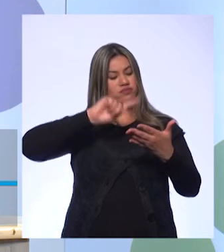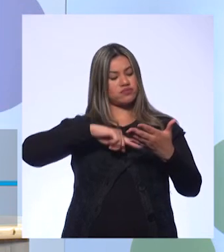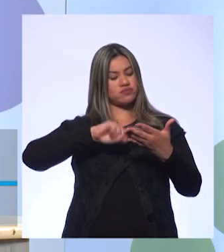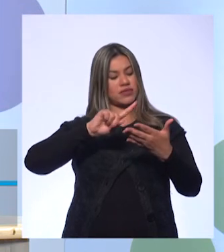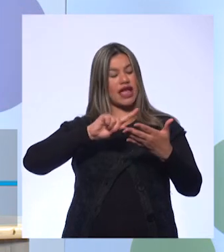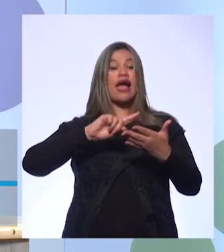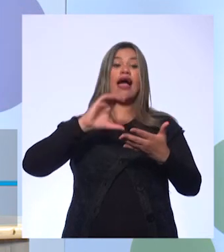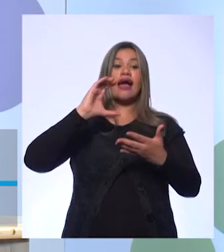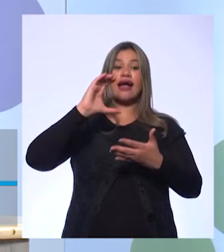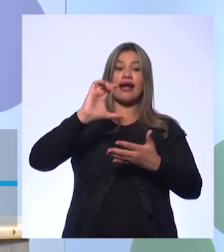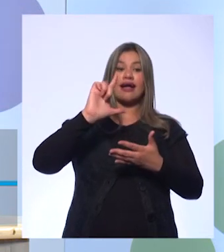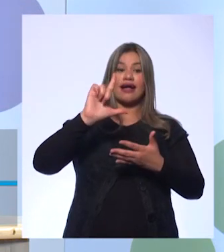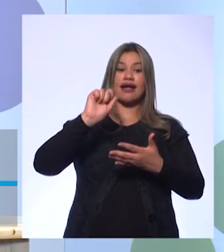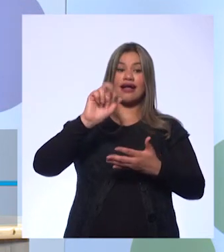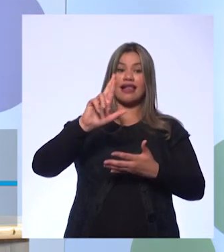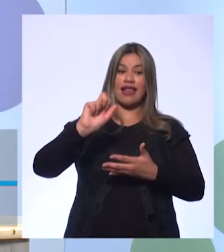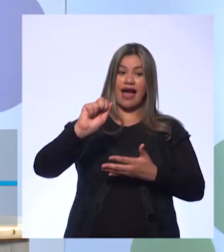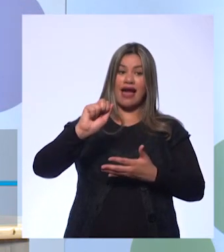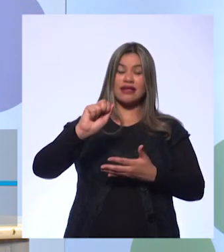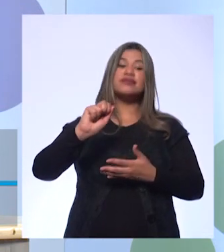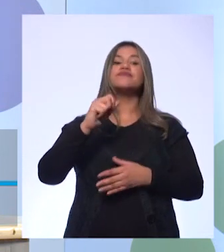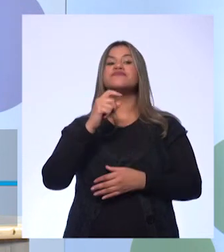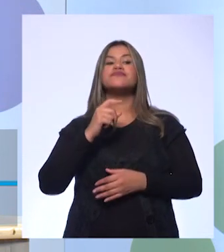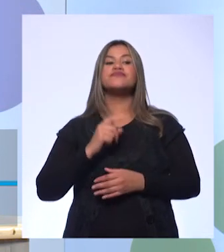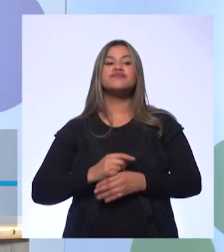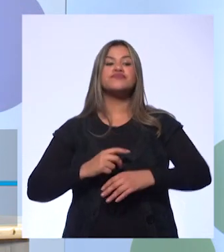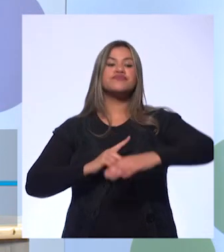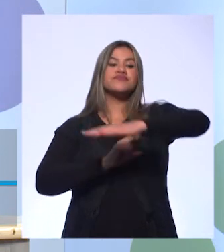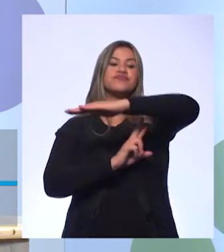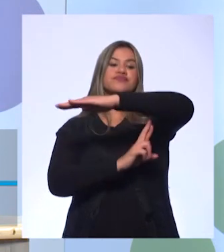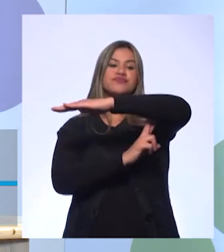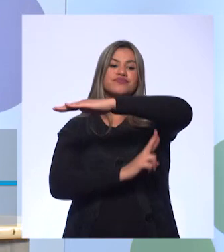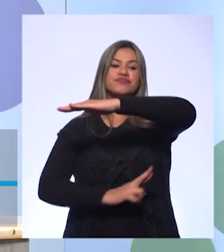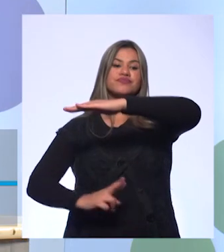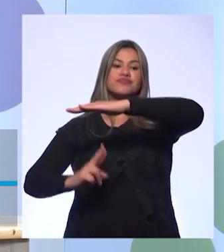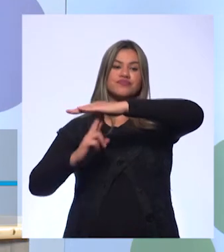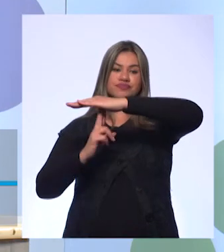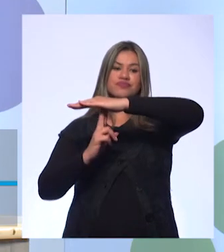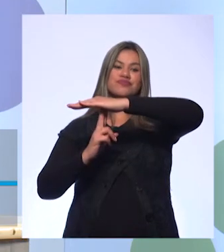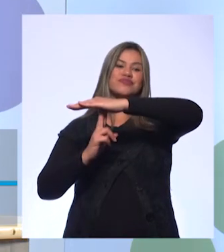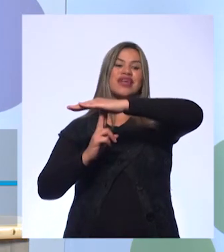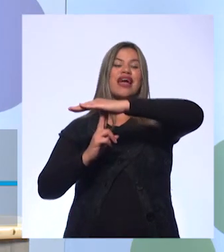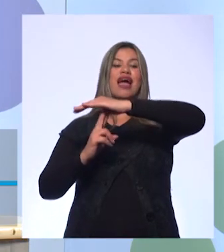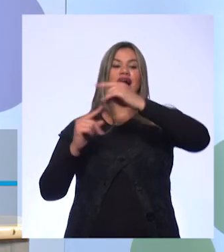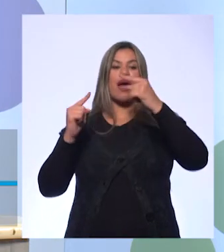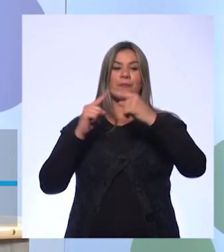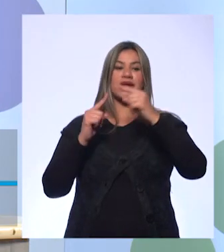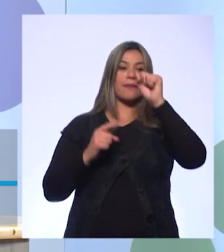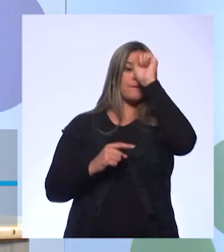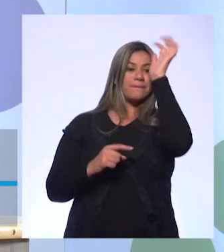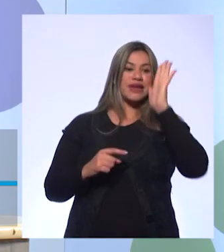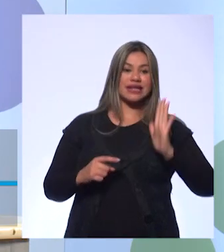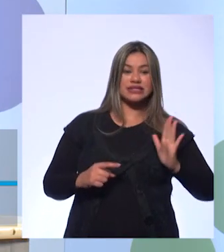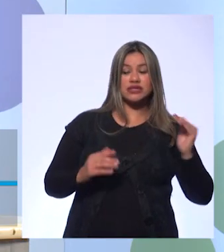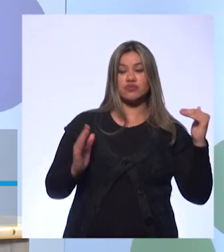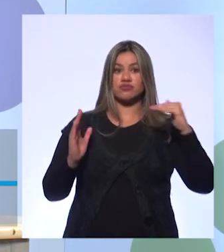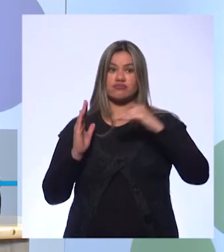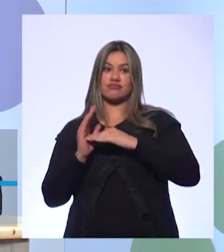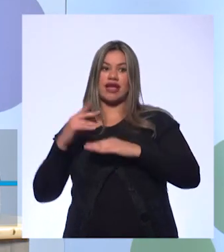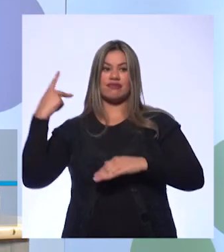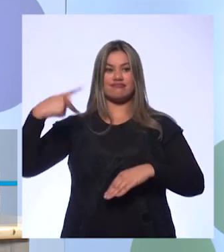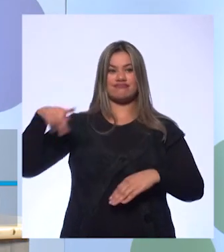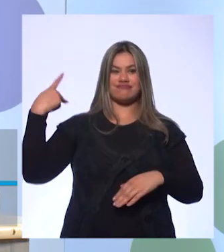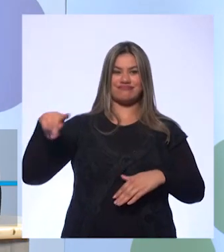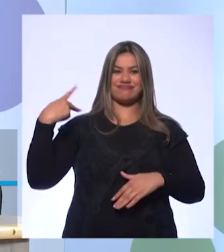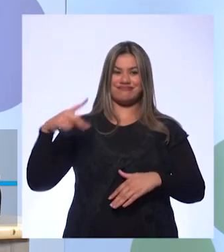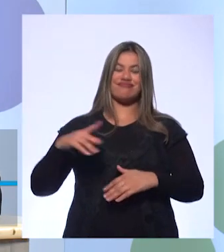Clara Cristine é a ponte que liga o Brasil e o Paraguai legal bastante os